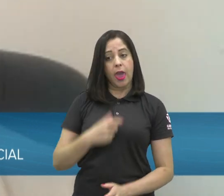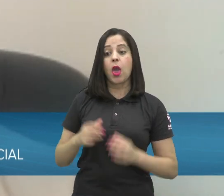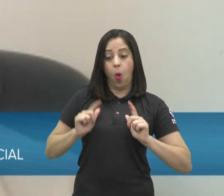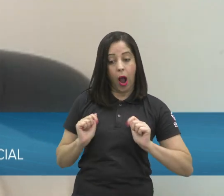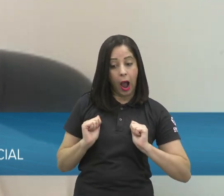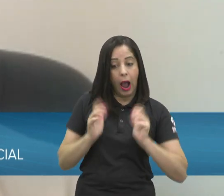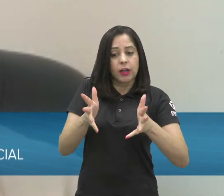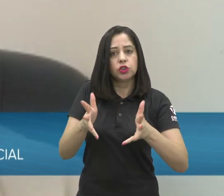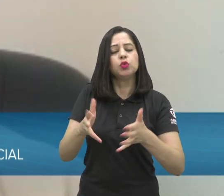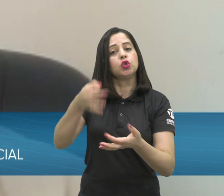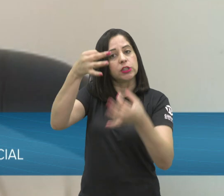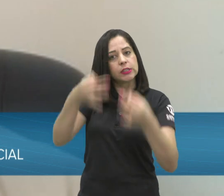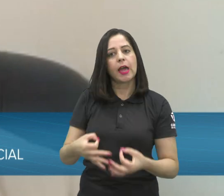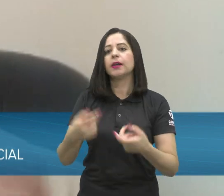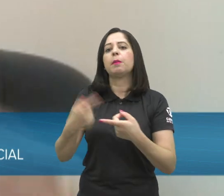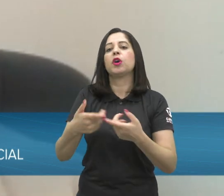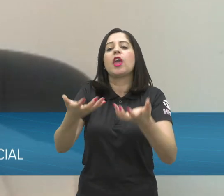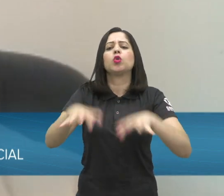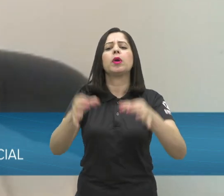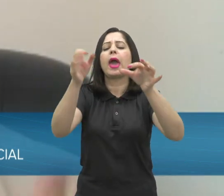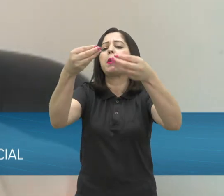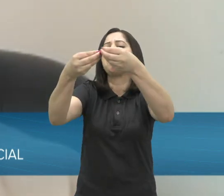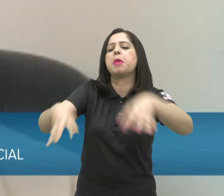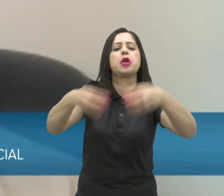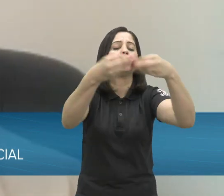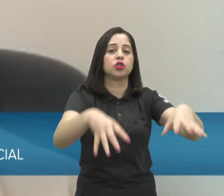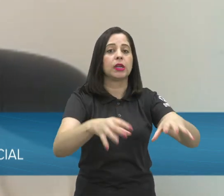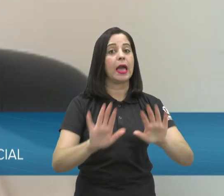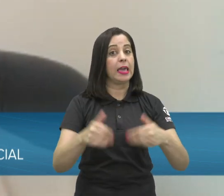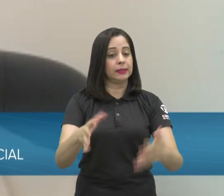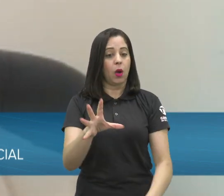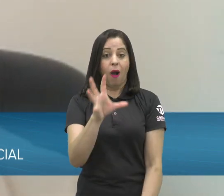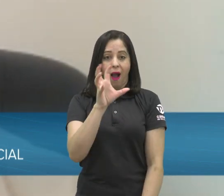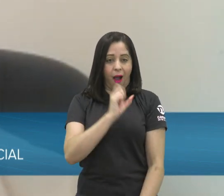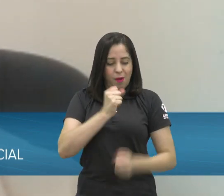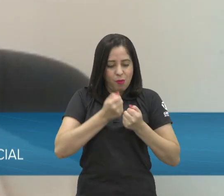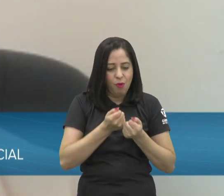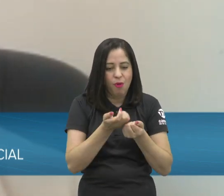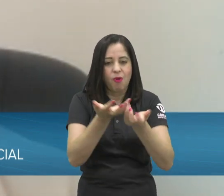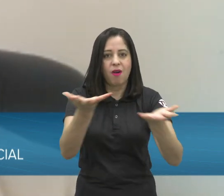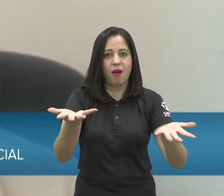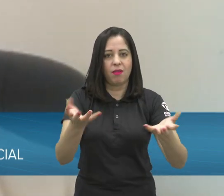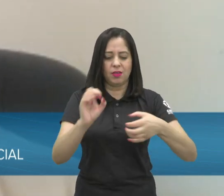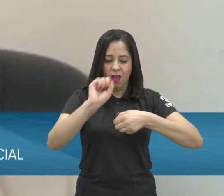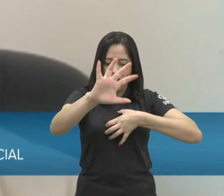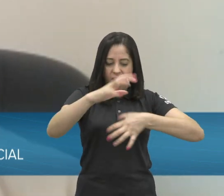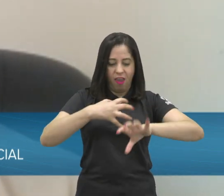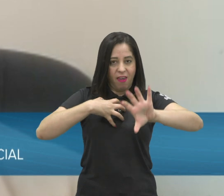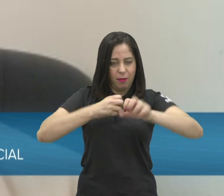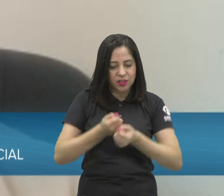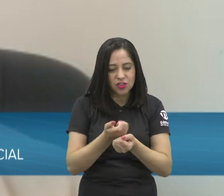não prejudicar o meu próximo. Então, o exercício do amor, esse exercício da solidariedade, de reconhecer no outro, e nesse